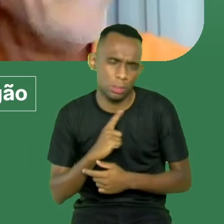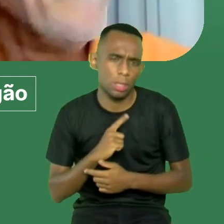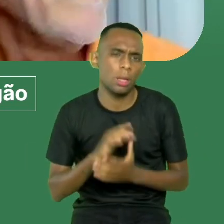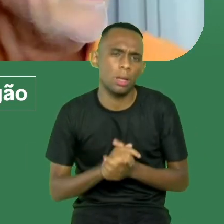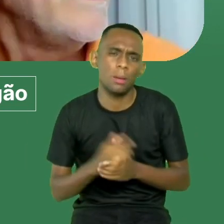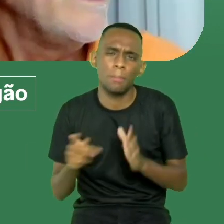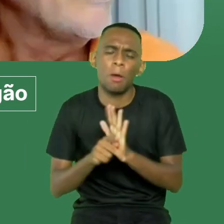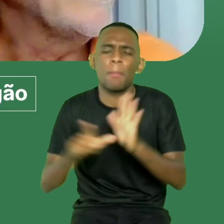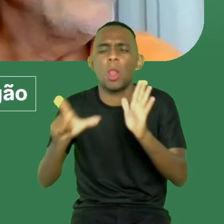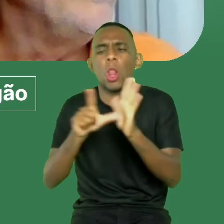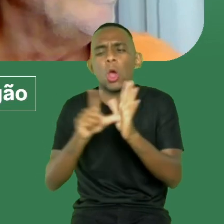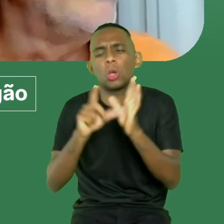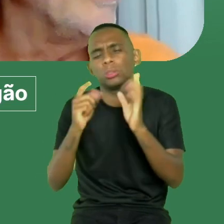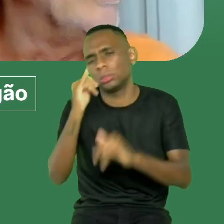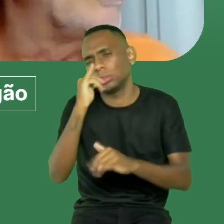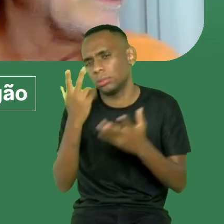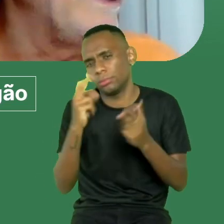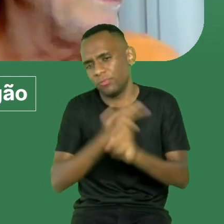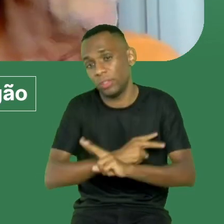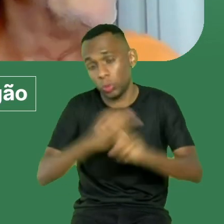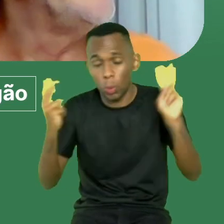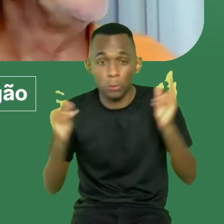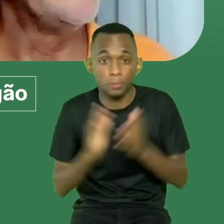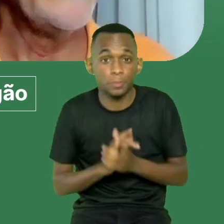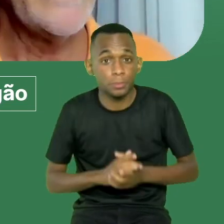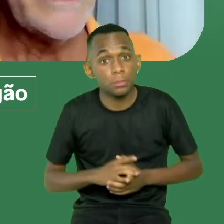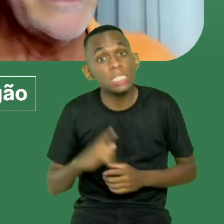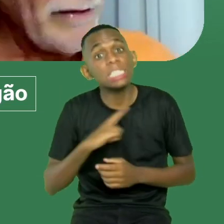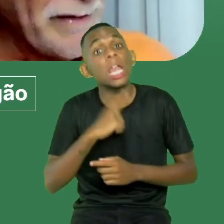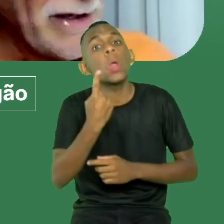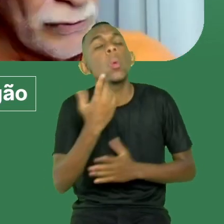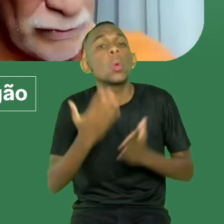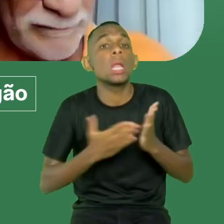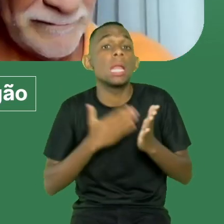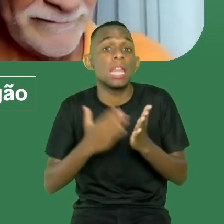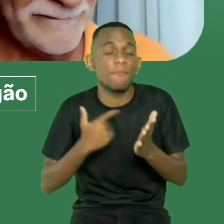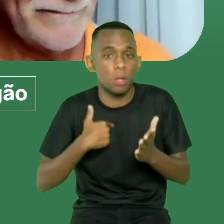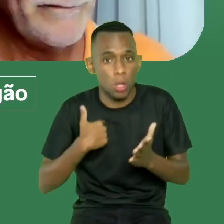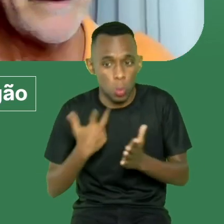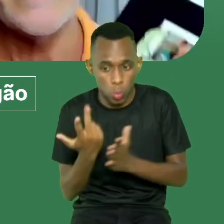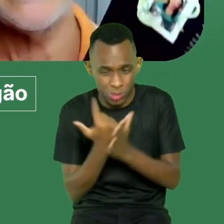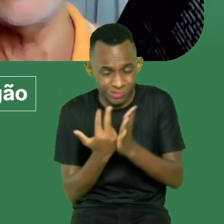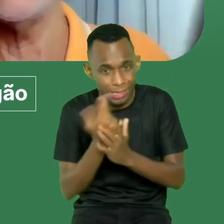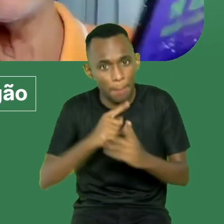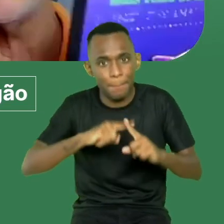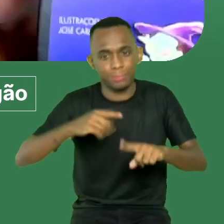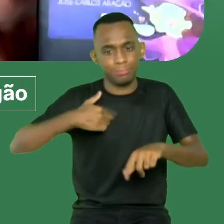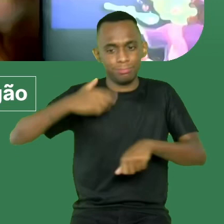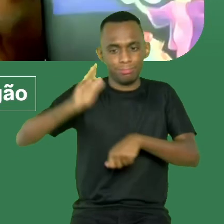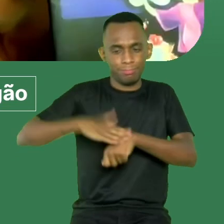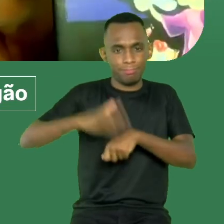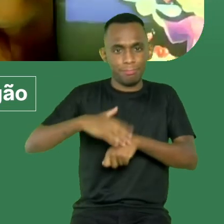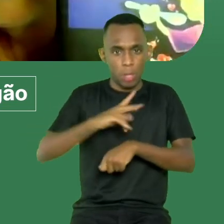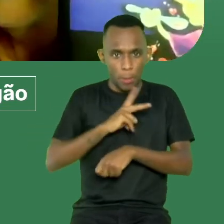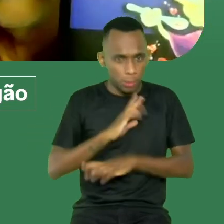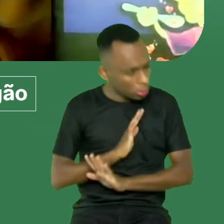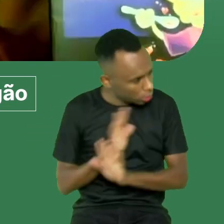virtuais e tal. Agora, tem um livro que eu ilustrei que não é meu, que é esse aqui,